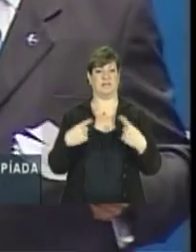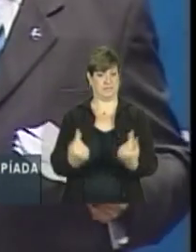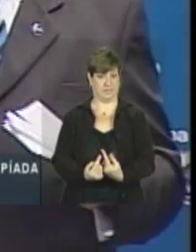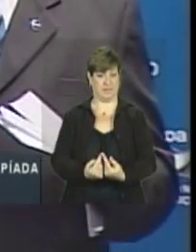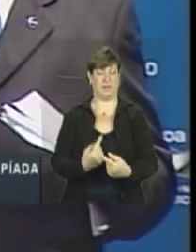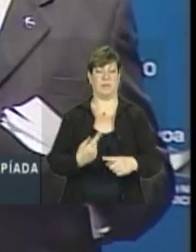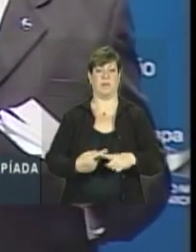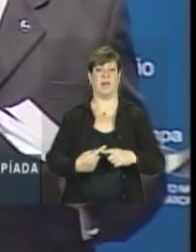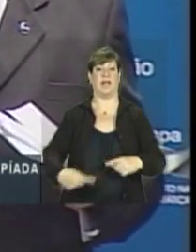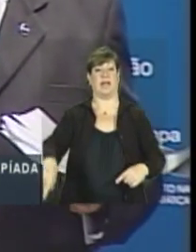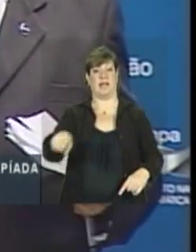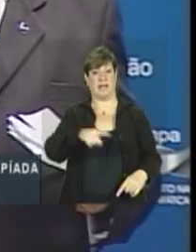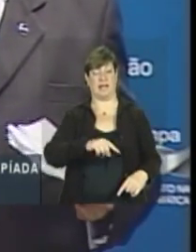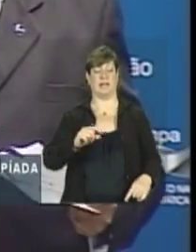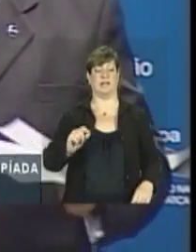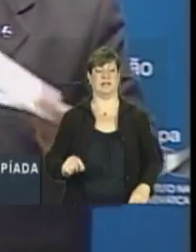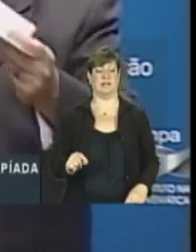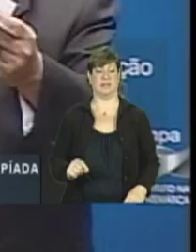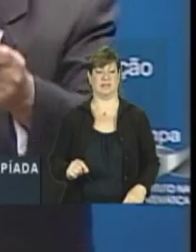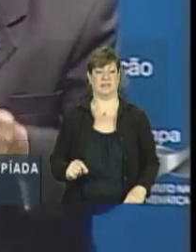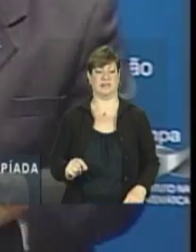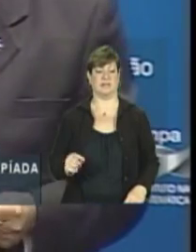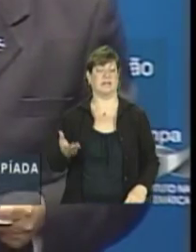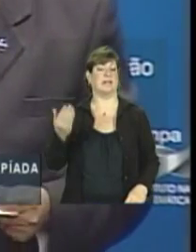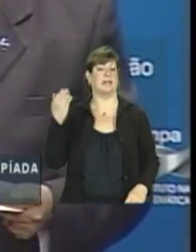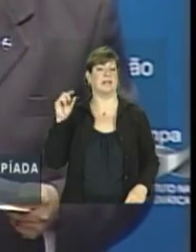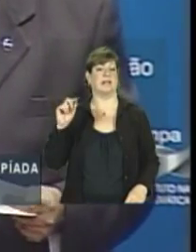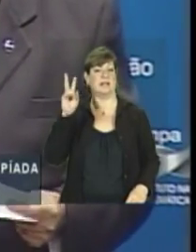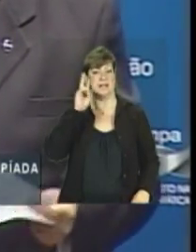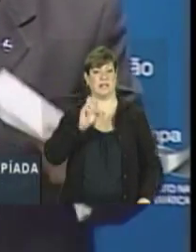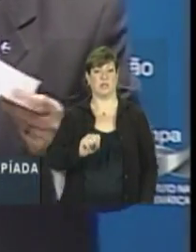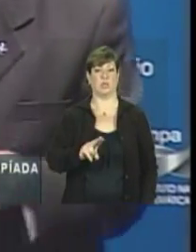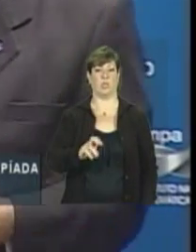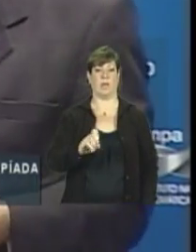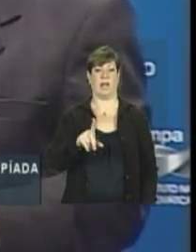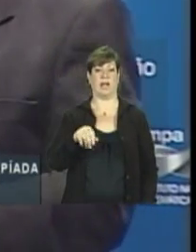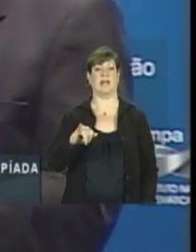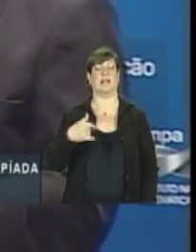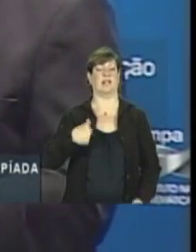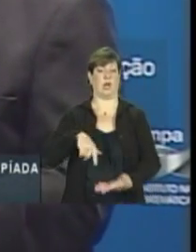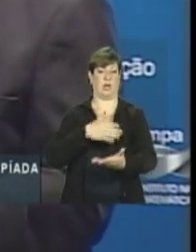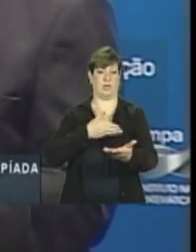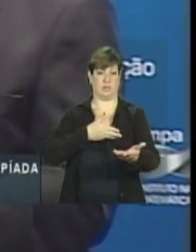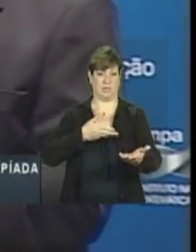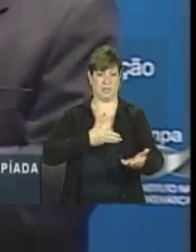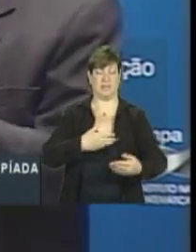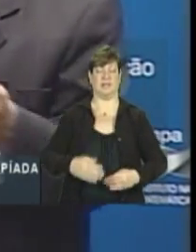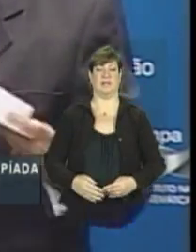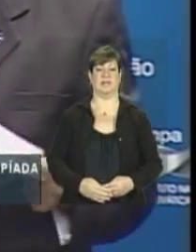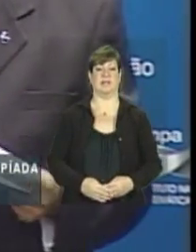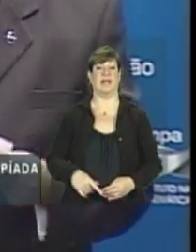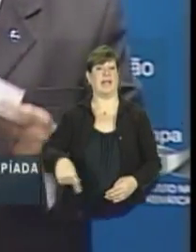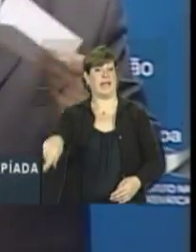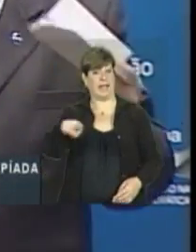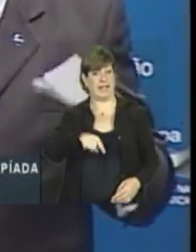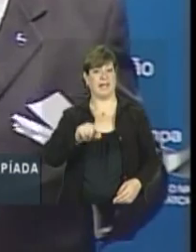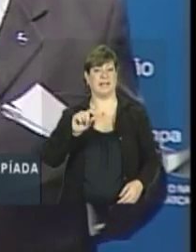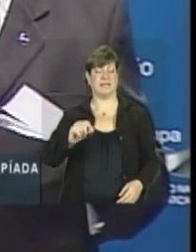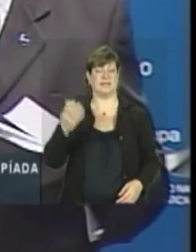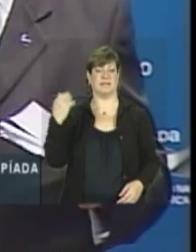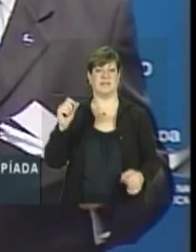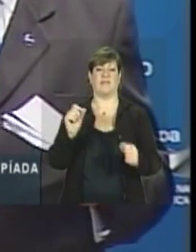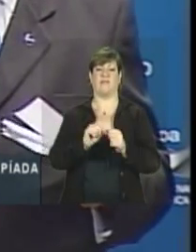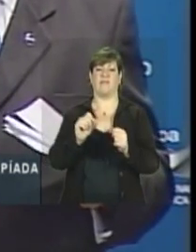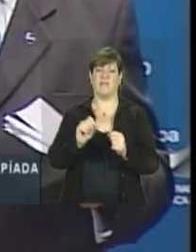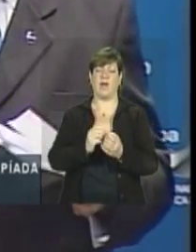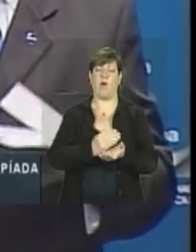que, vamos dizer assim, desde o tempo da Sueli Druck, né, nossa colega, eles que conceberam